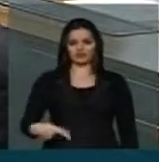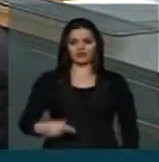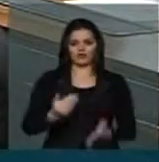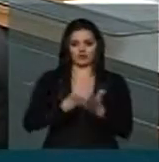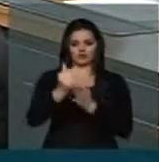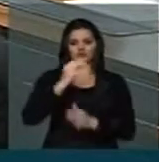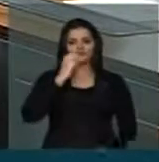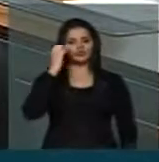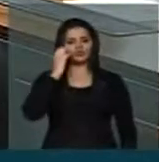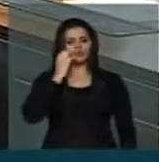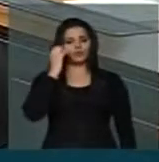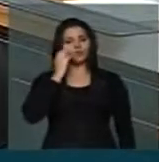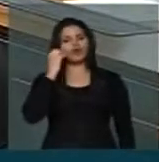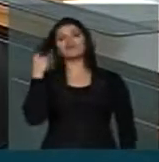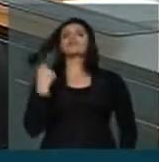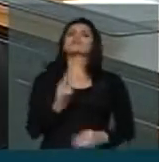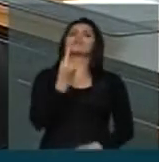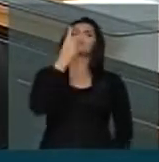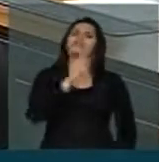móvel celular.